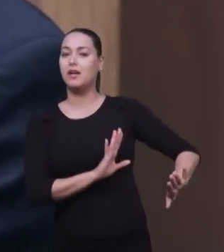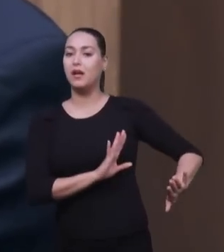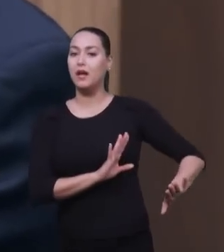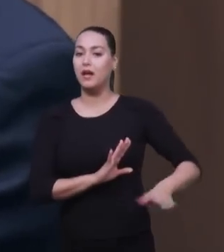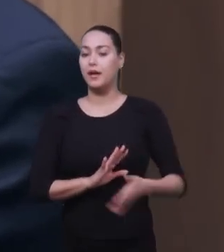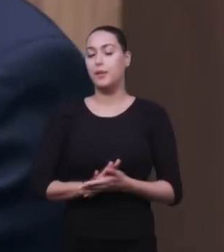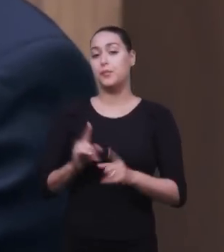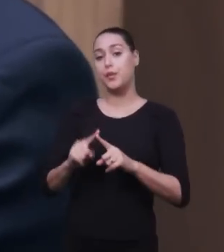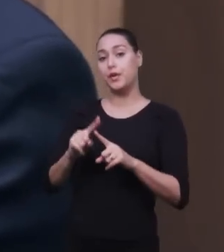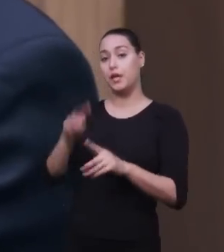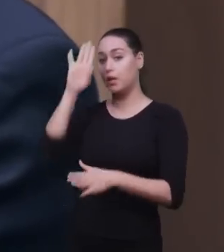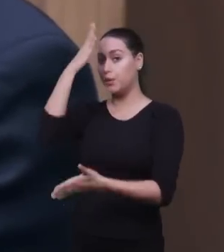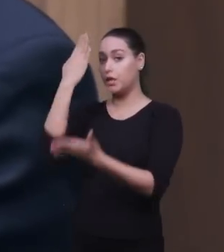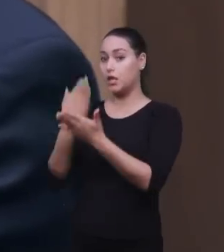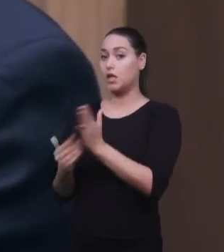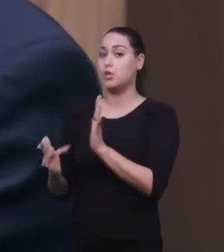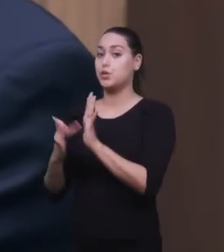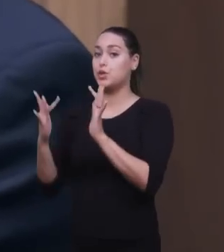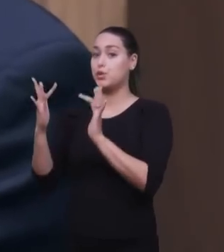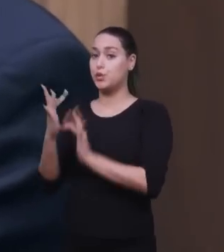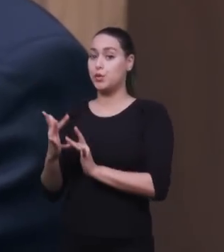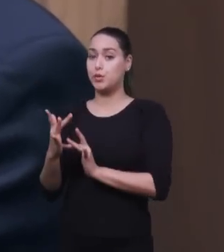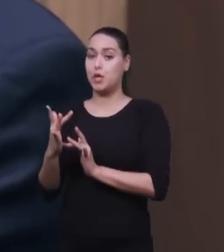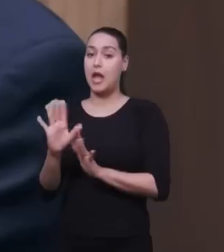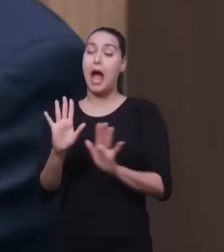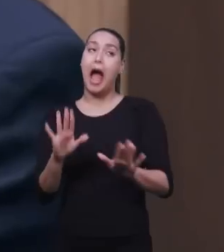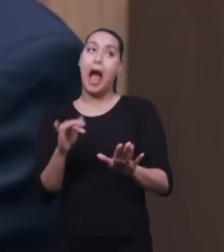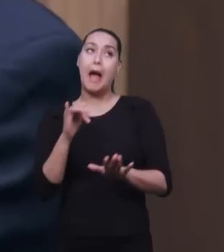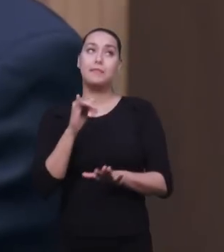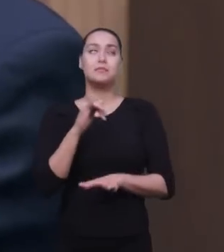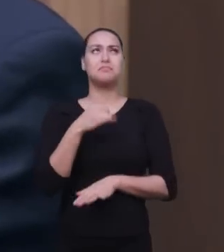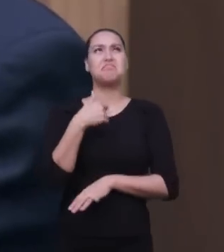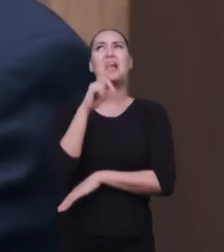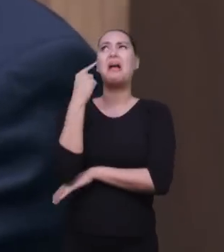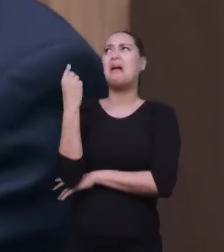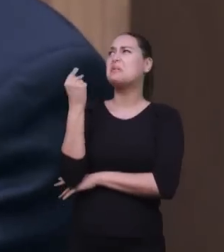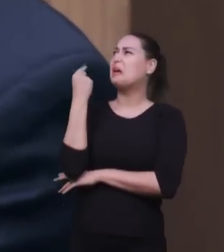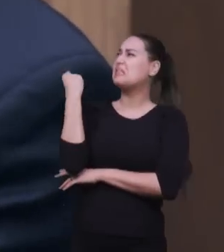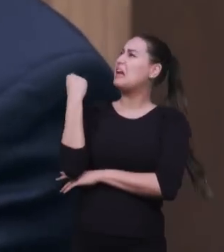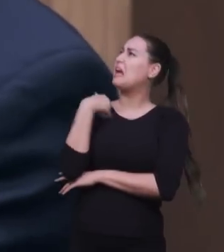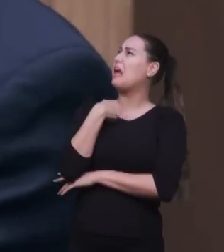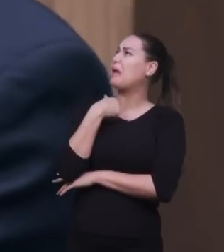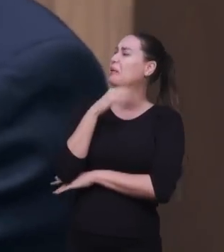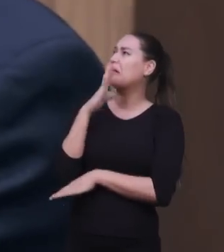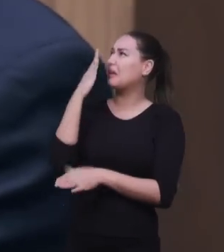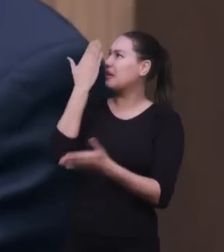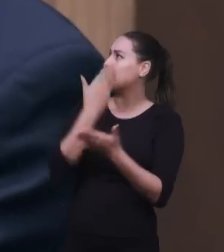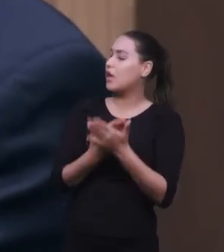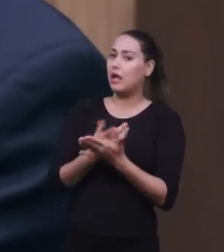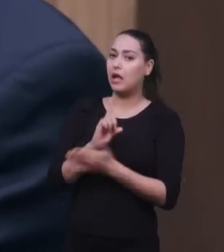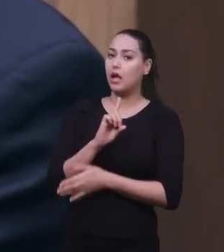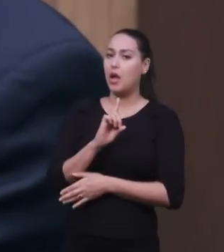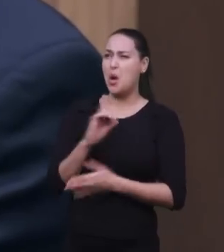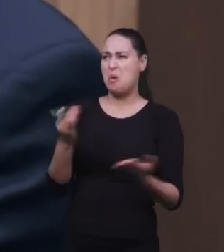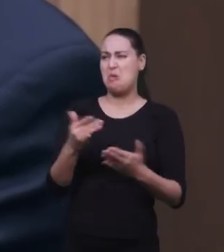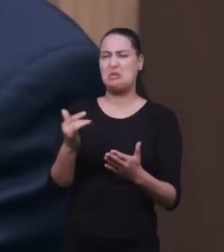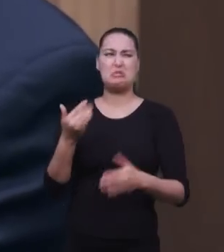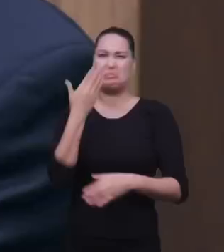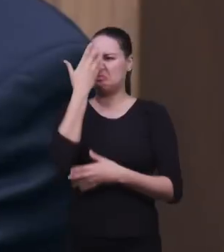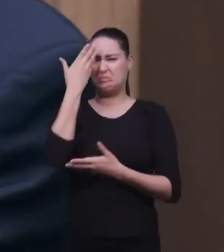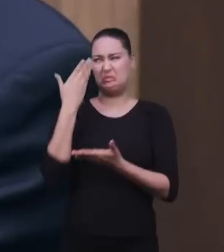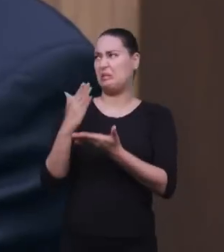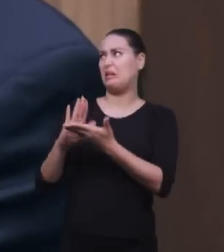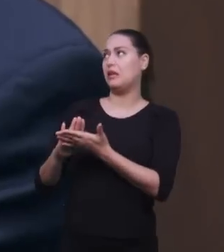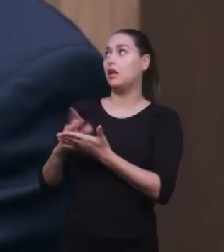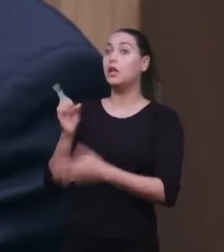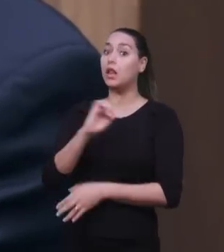que eu creio em Jesus. Porque a questão de crer em Jesus não é uma coisa que eu digo assim, eu criei antigamente, hoje não creio mais. Não, crer em Jesus é uma constância,